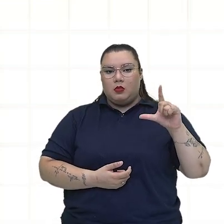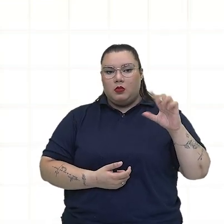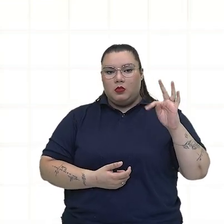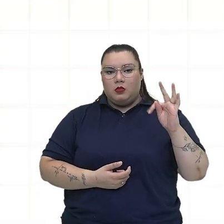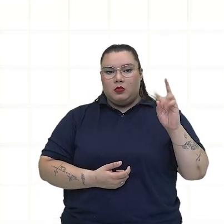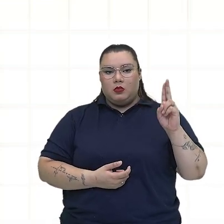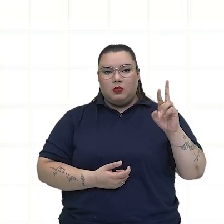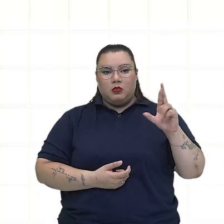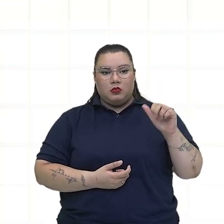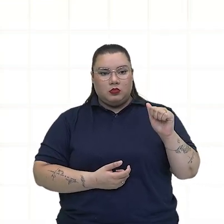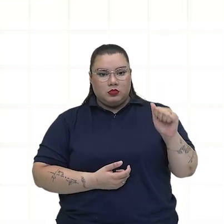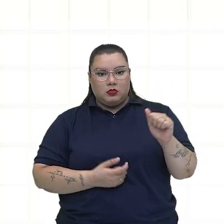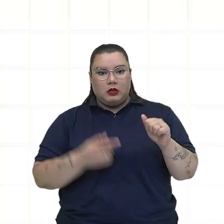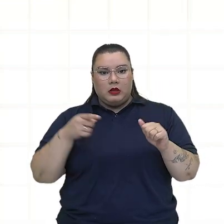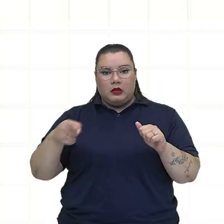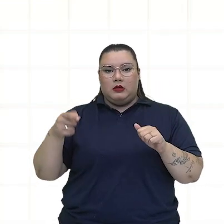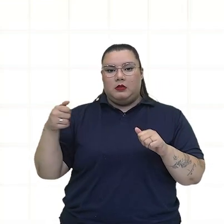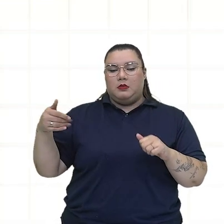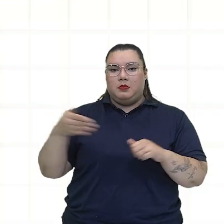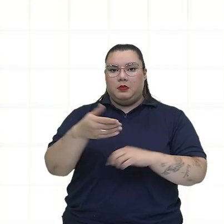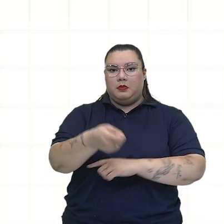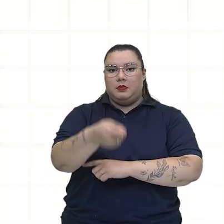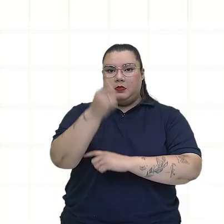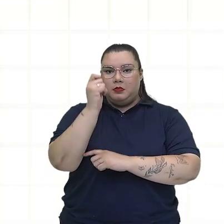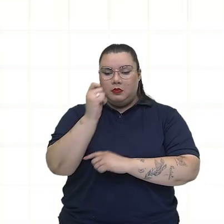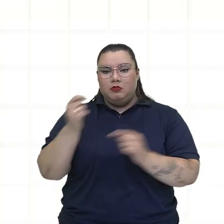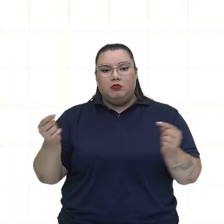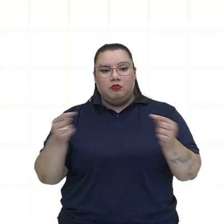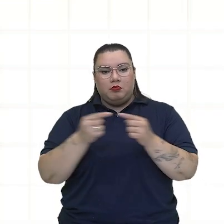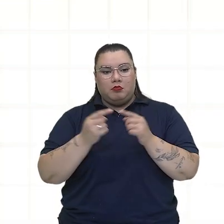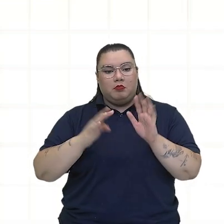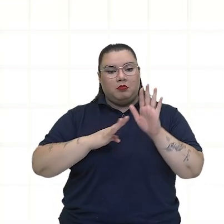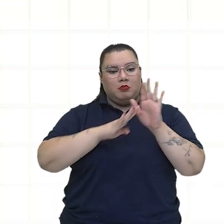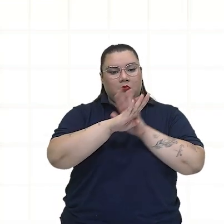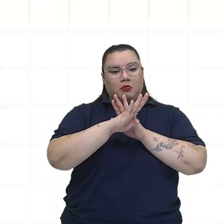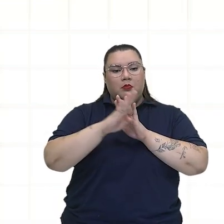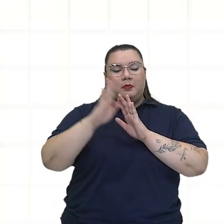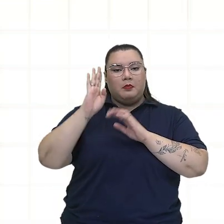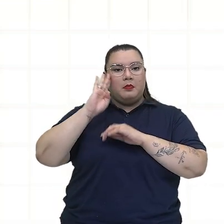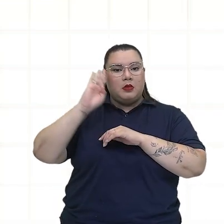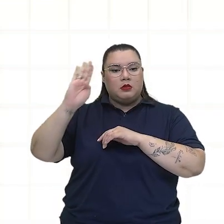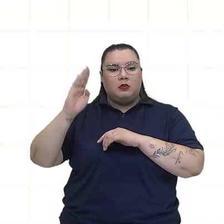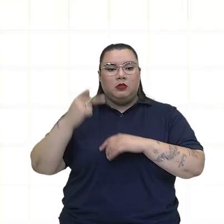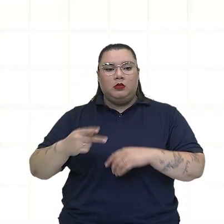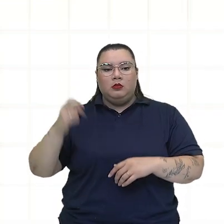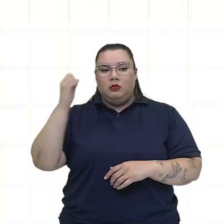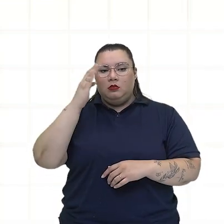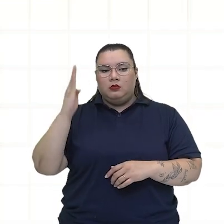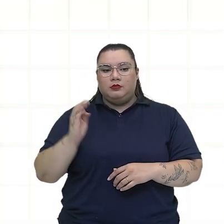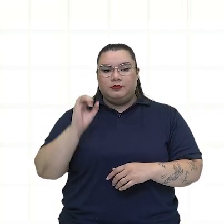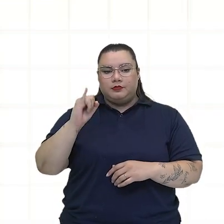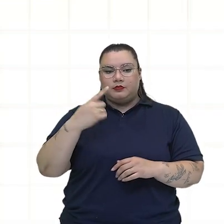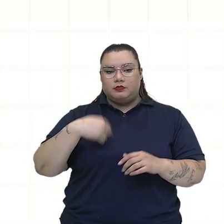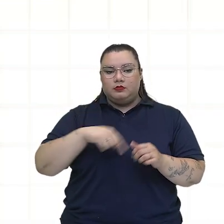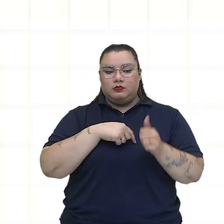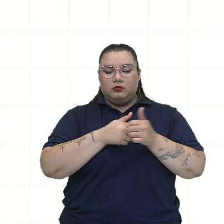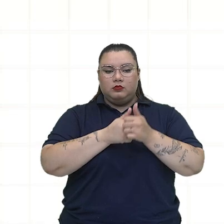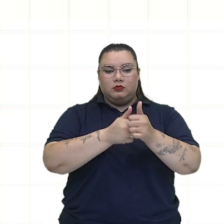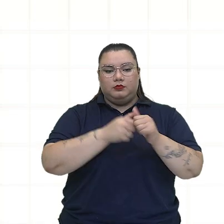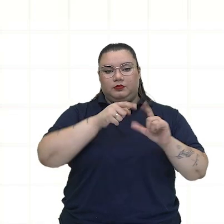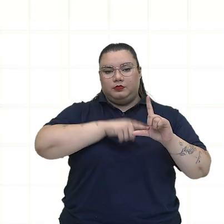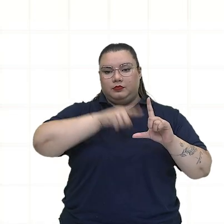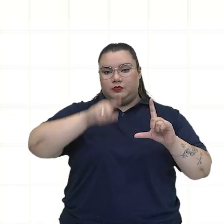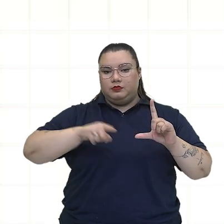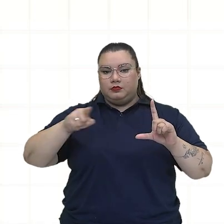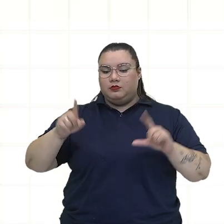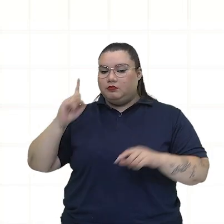ela era predominante no Brasil, Se a gente acompanhar esse gráfico aqui, que